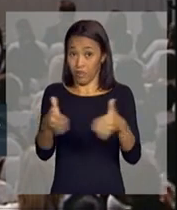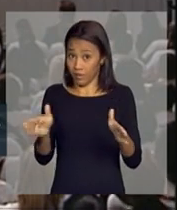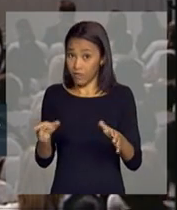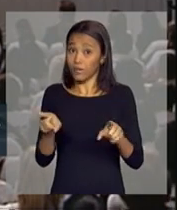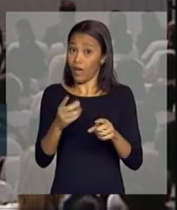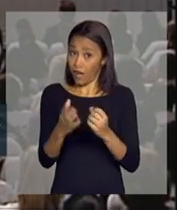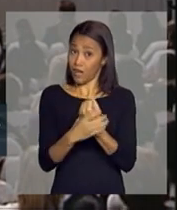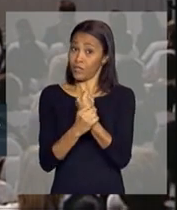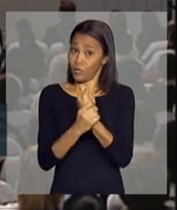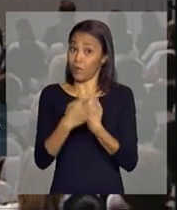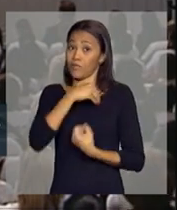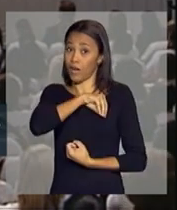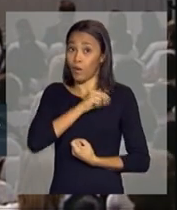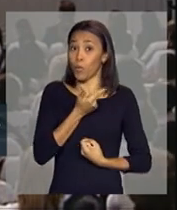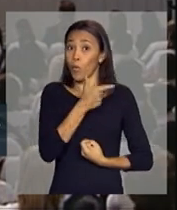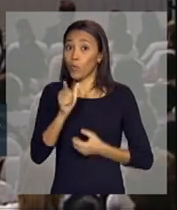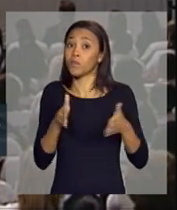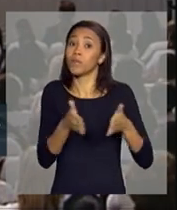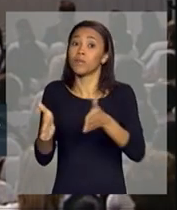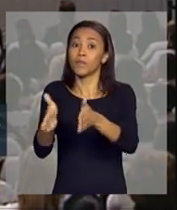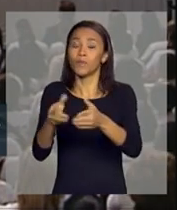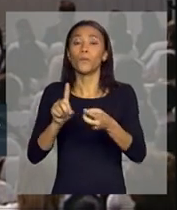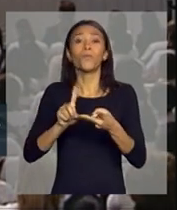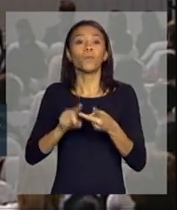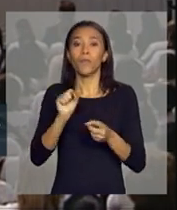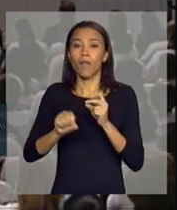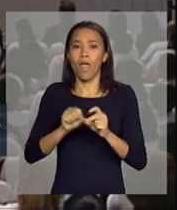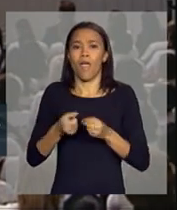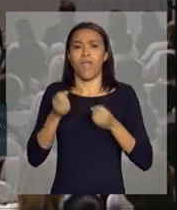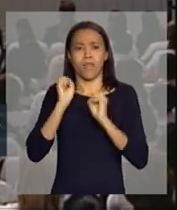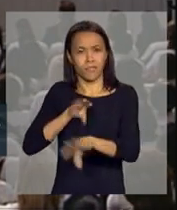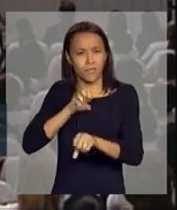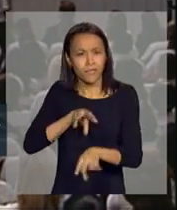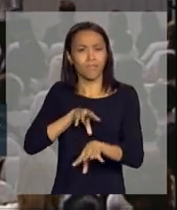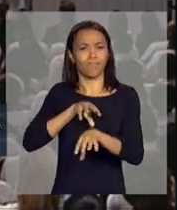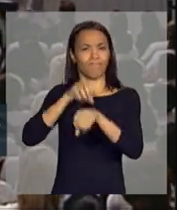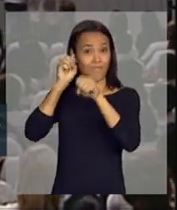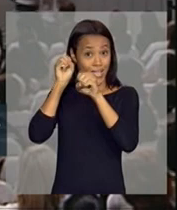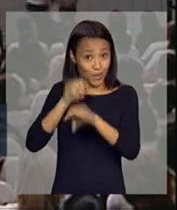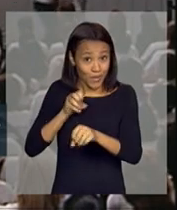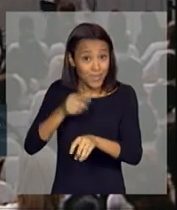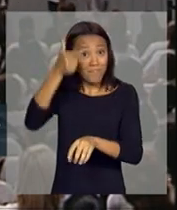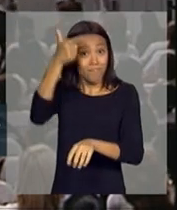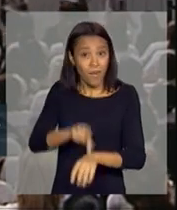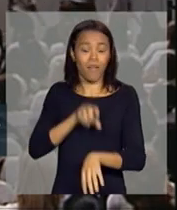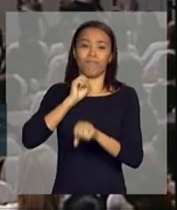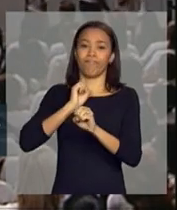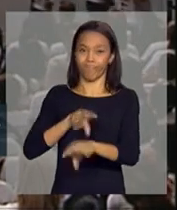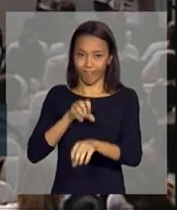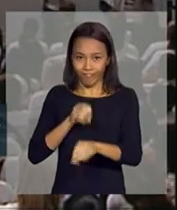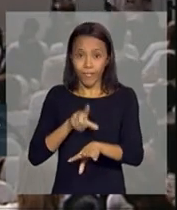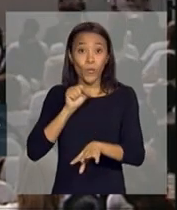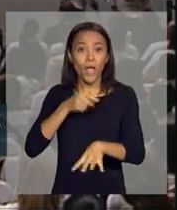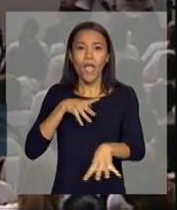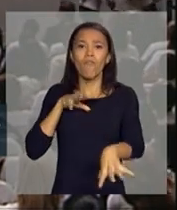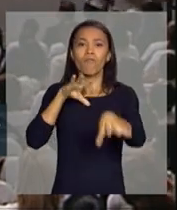um salário. O outro é educação, educação e mais educação. É